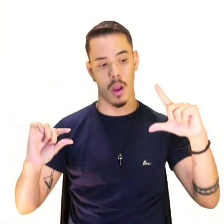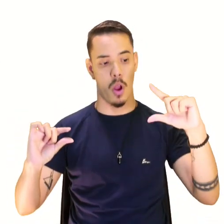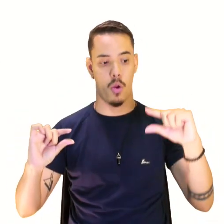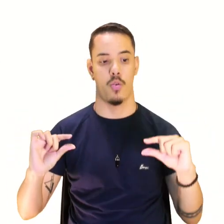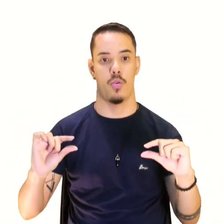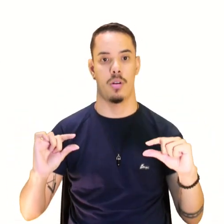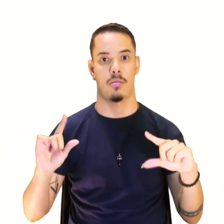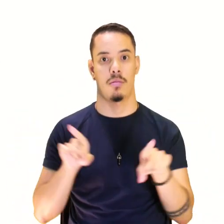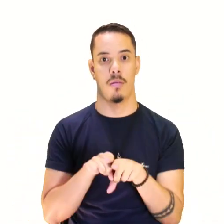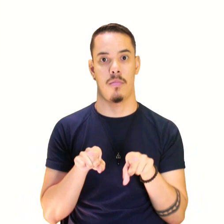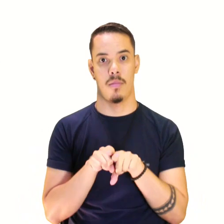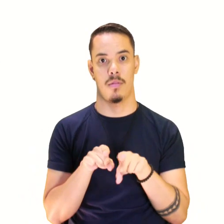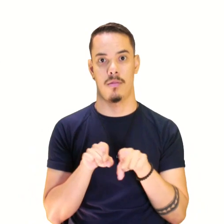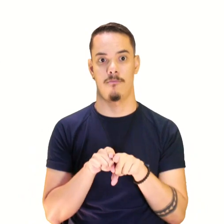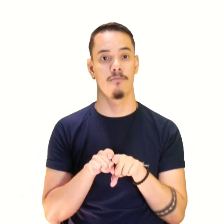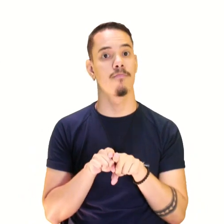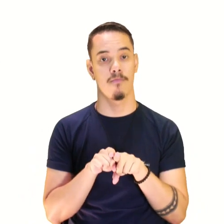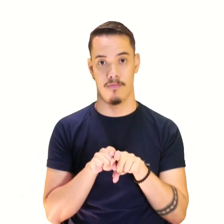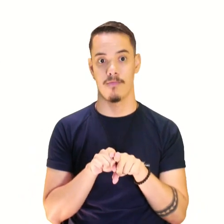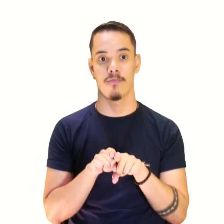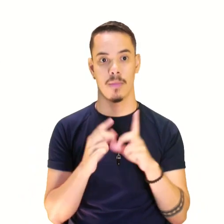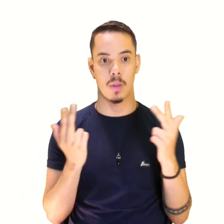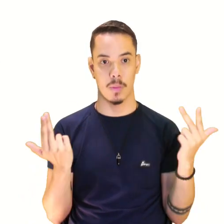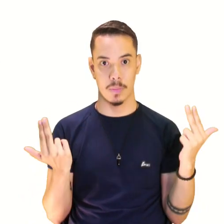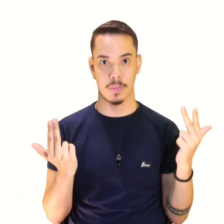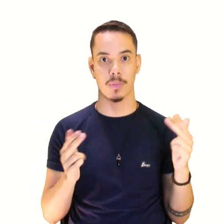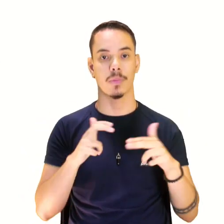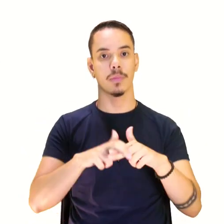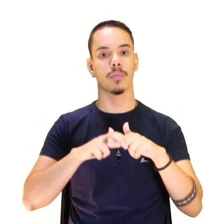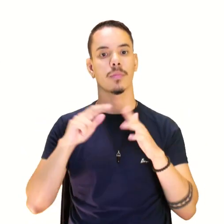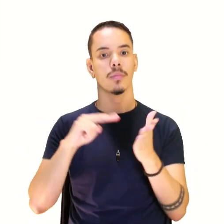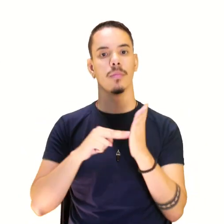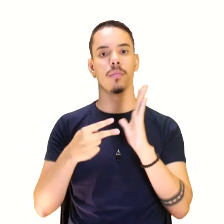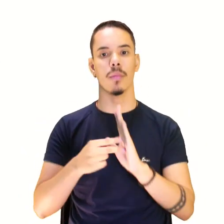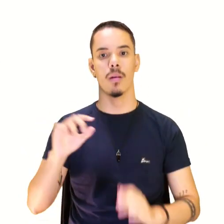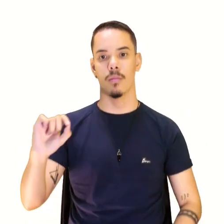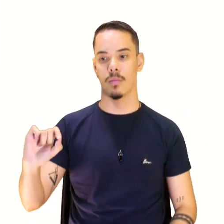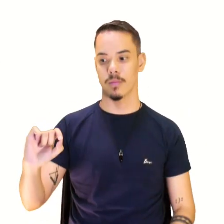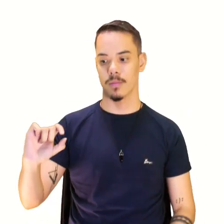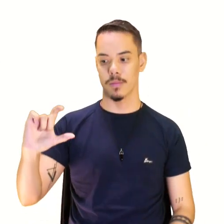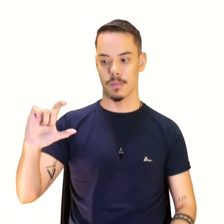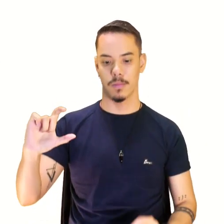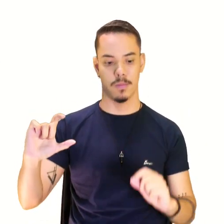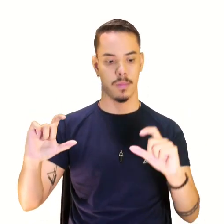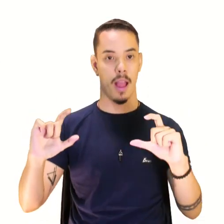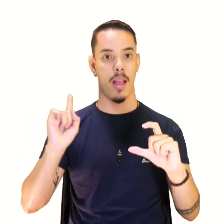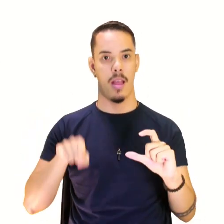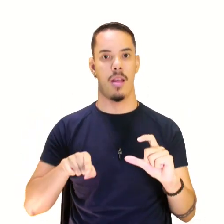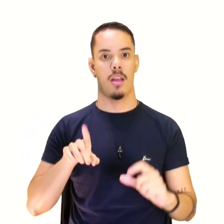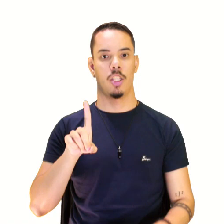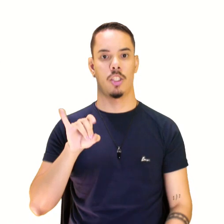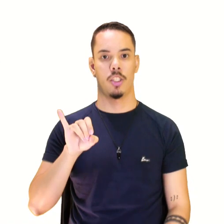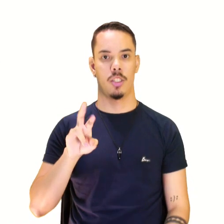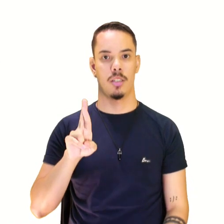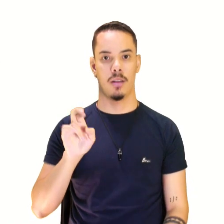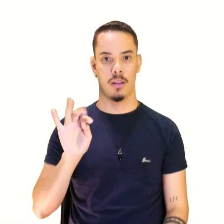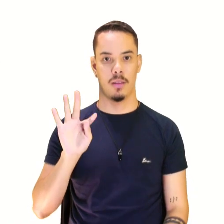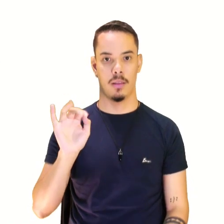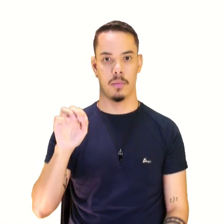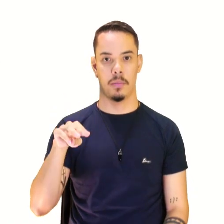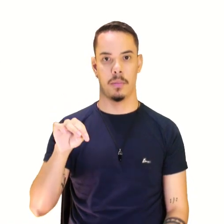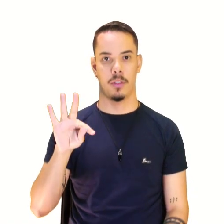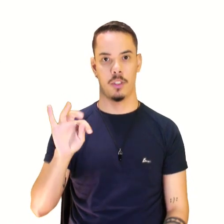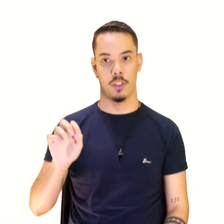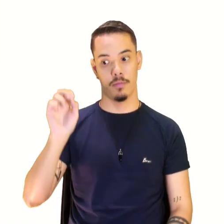outra também vai diminuir. Isso são grandezas Diretamente proporcional.